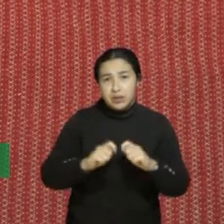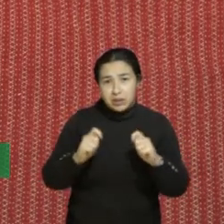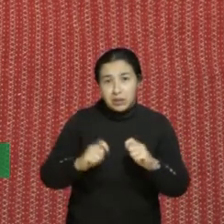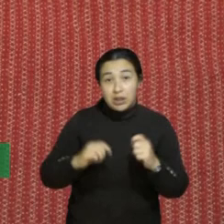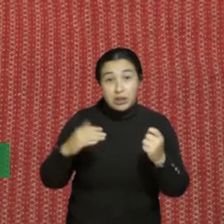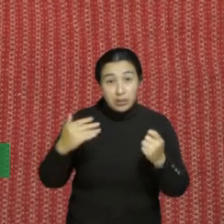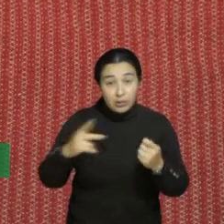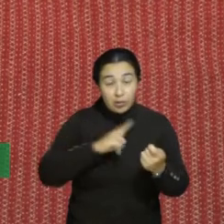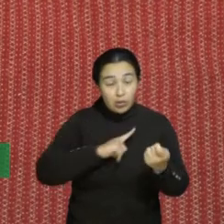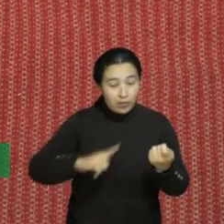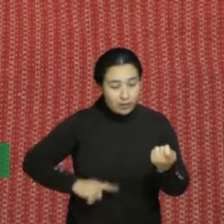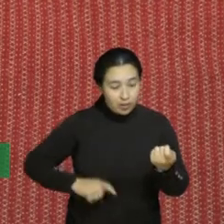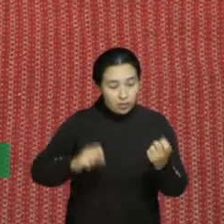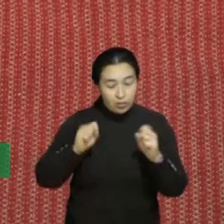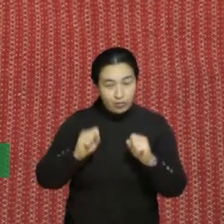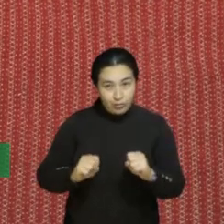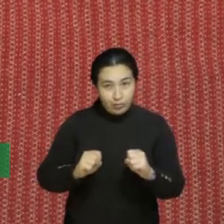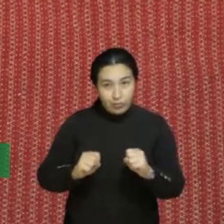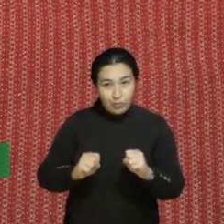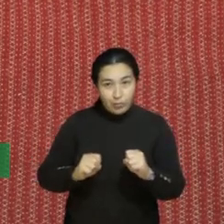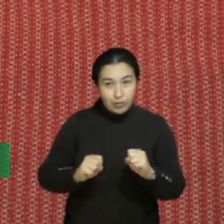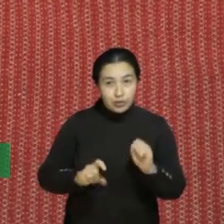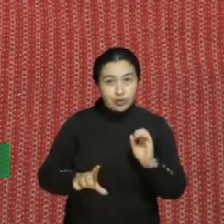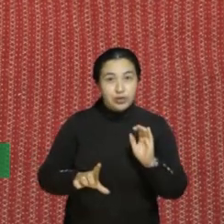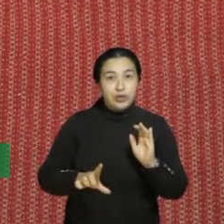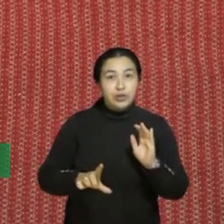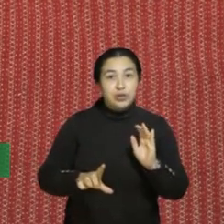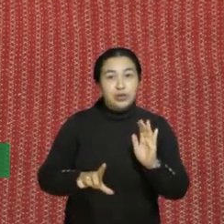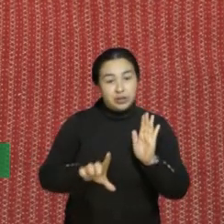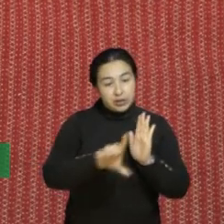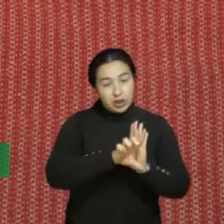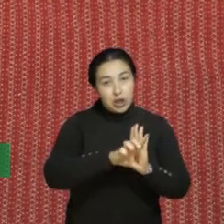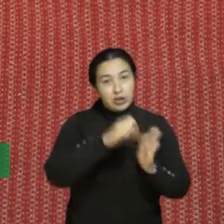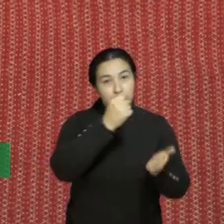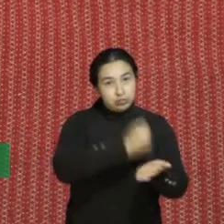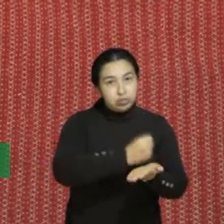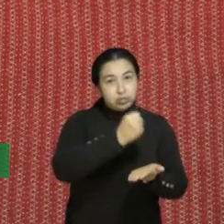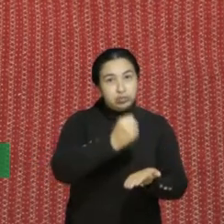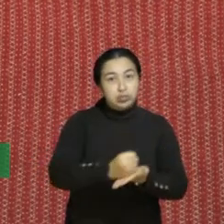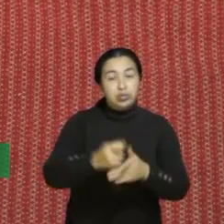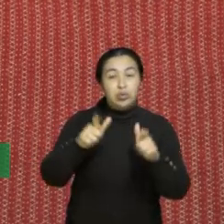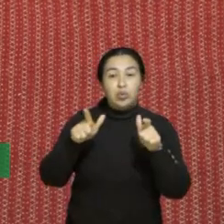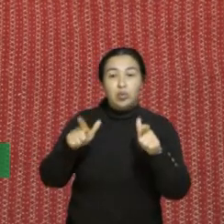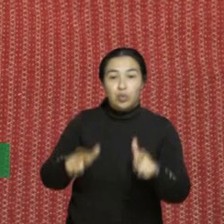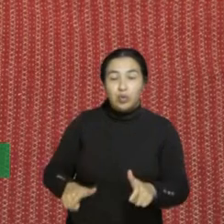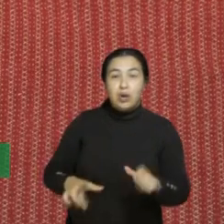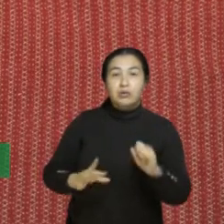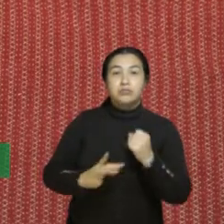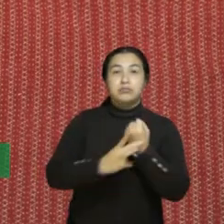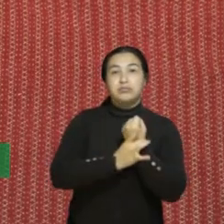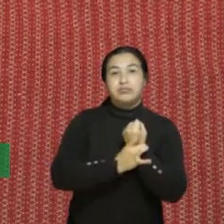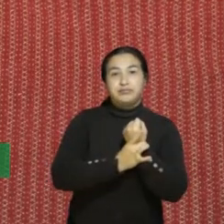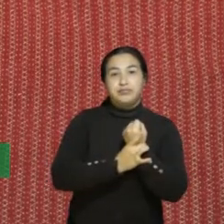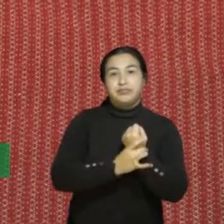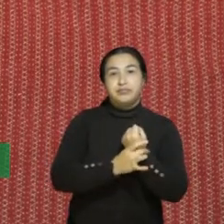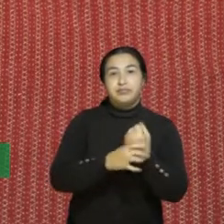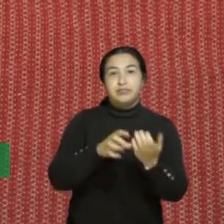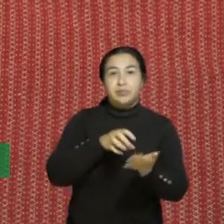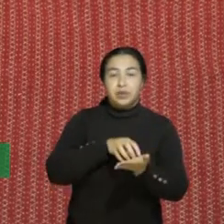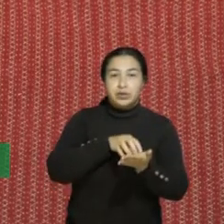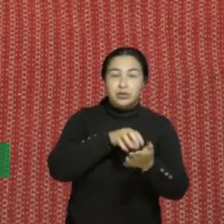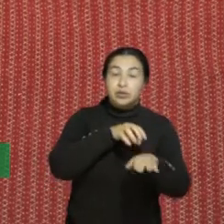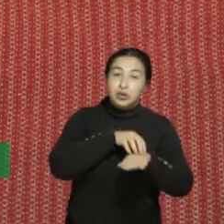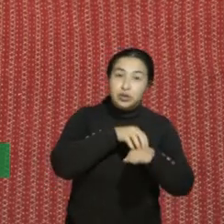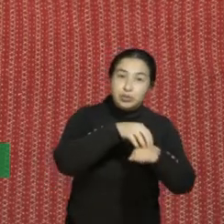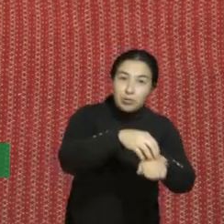possa sancionar e a gente ter pontos de descanso com segurança. Para quem faz o transporte, para quem leva um leite, para